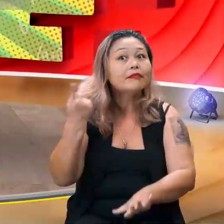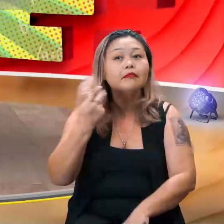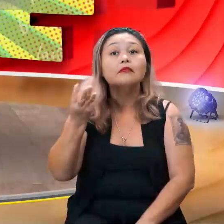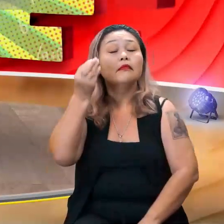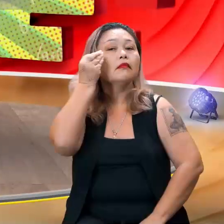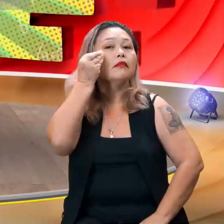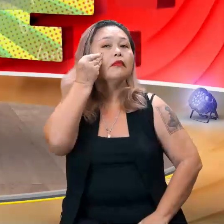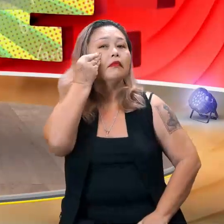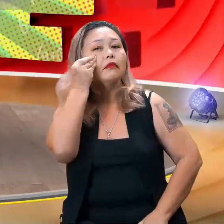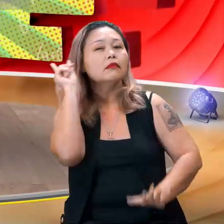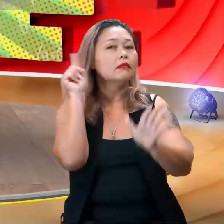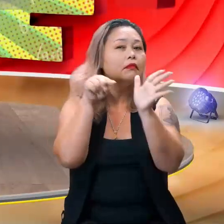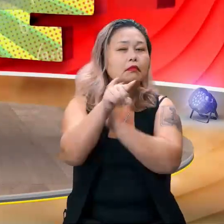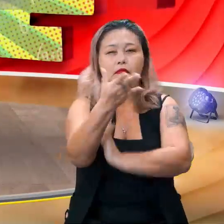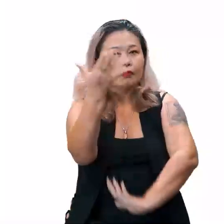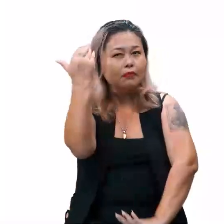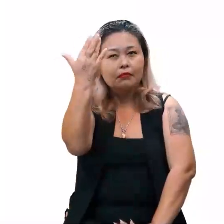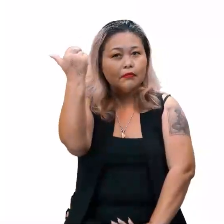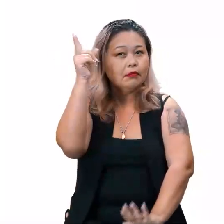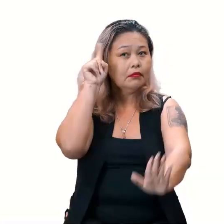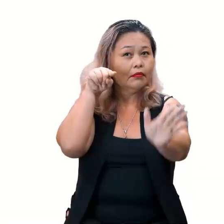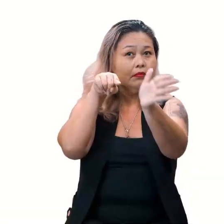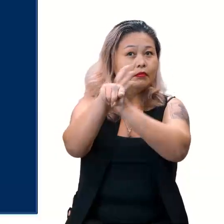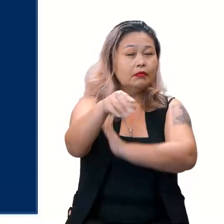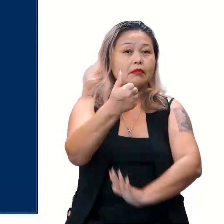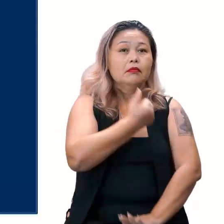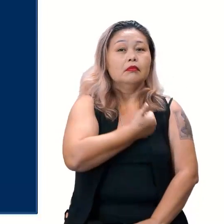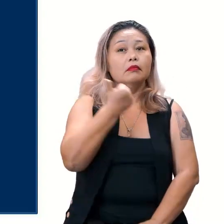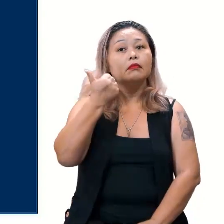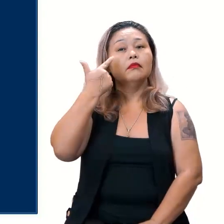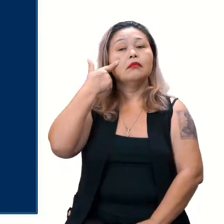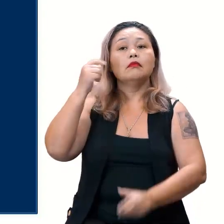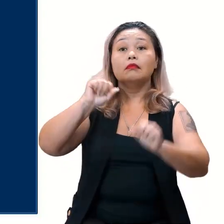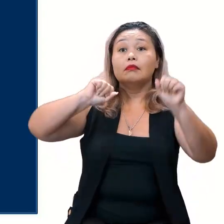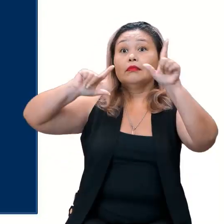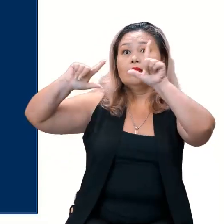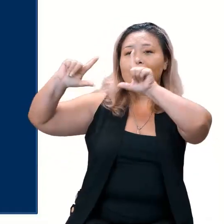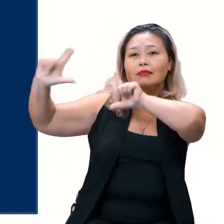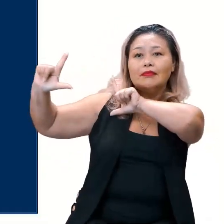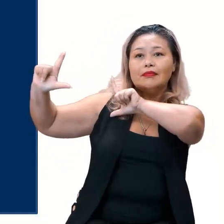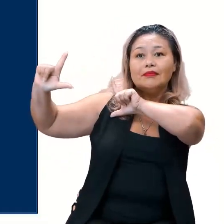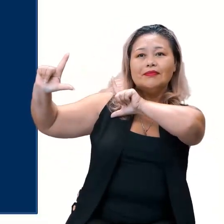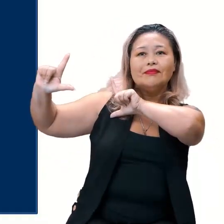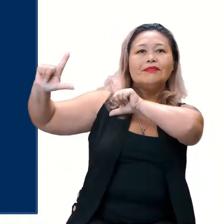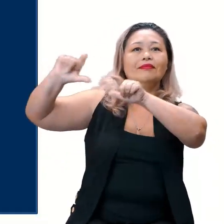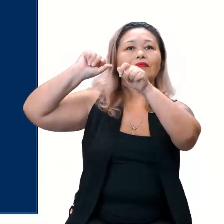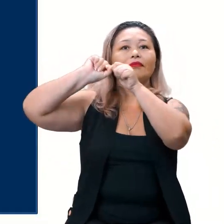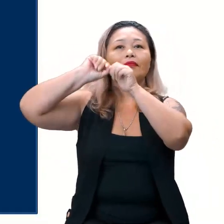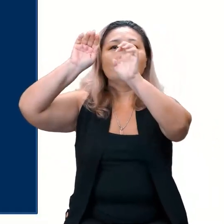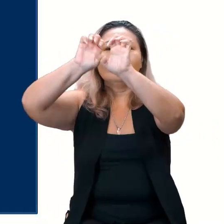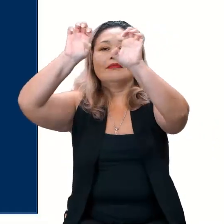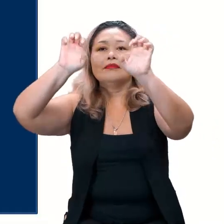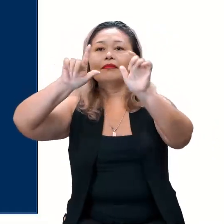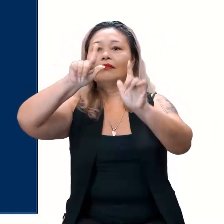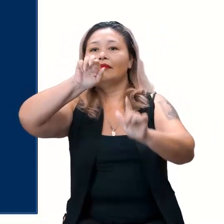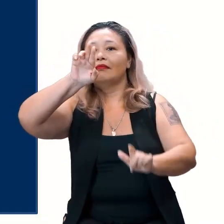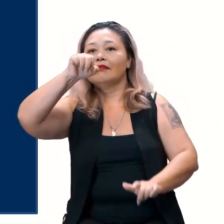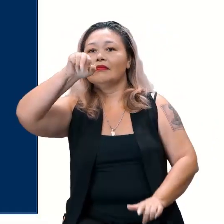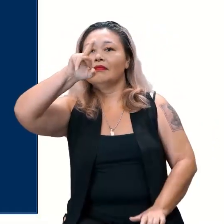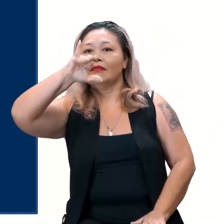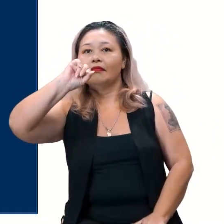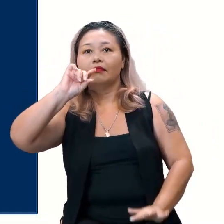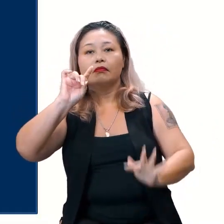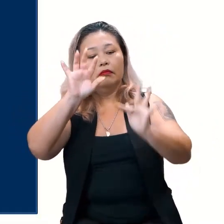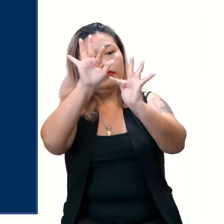essa questão. Vamos lá, então? Vamos. Questão de número 1, se liga na telinha. A estrutura genérica de uma